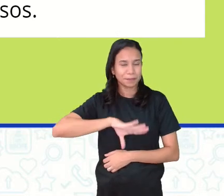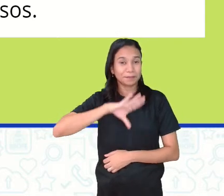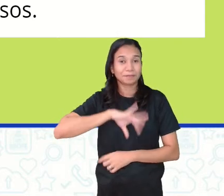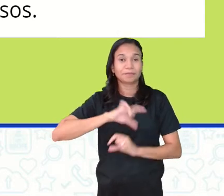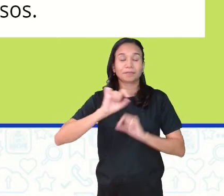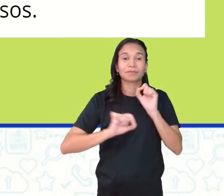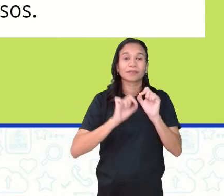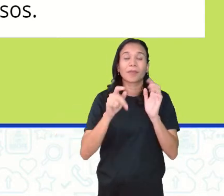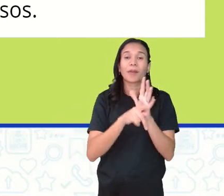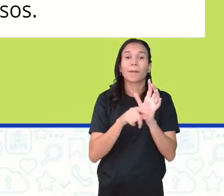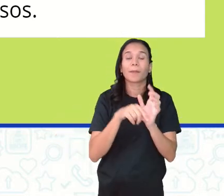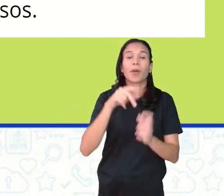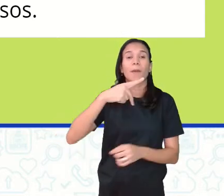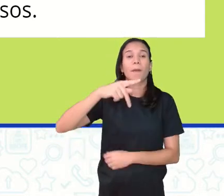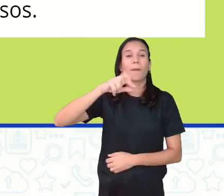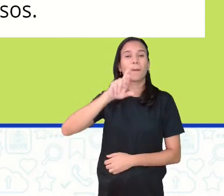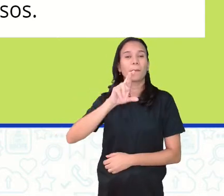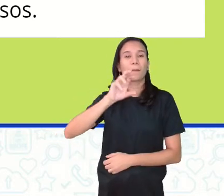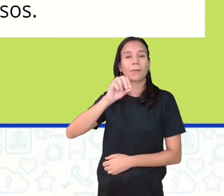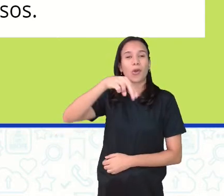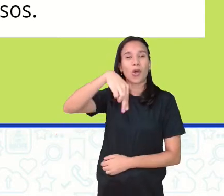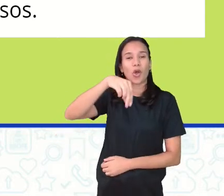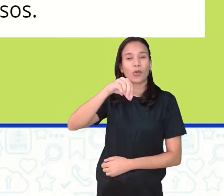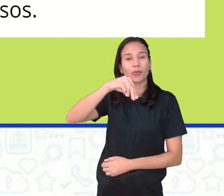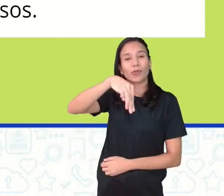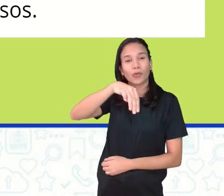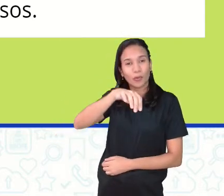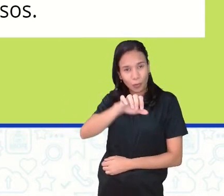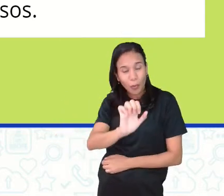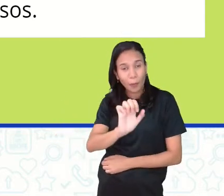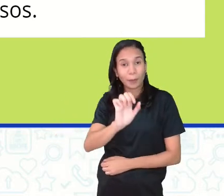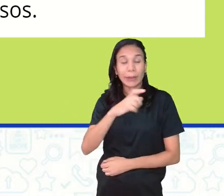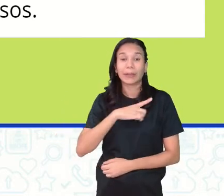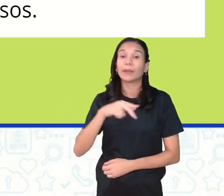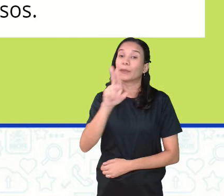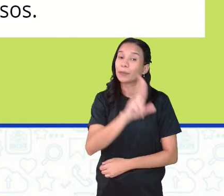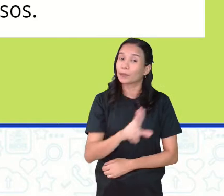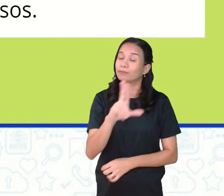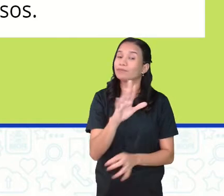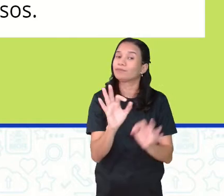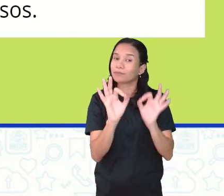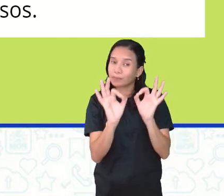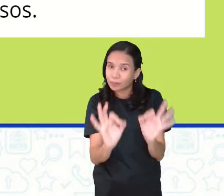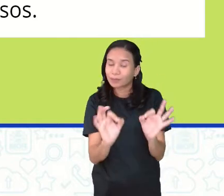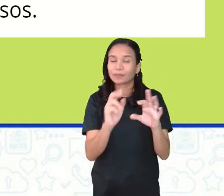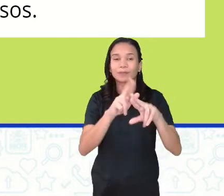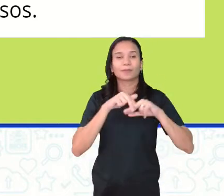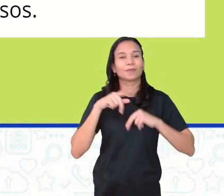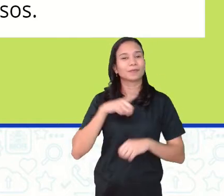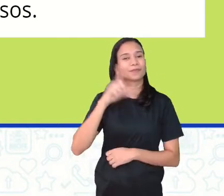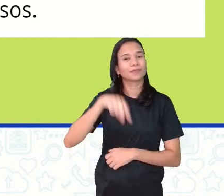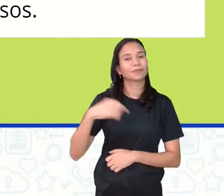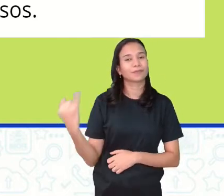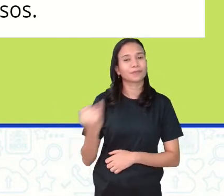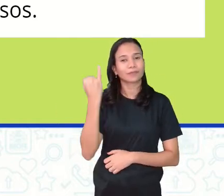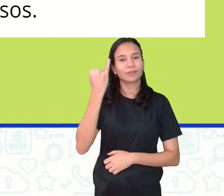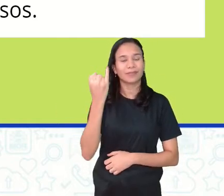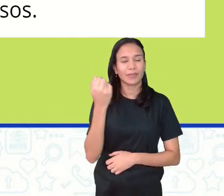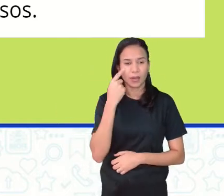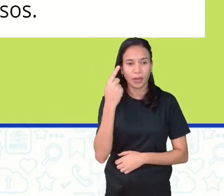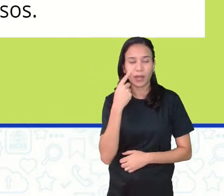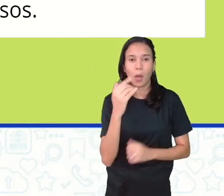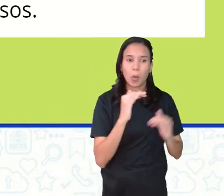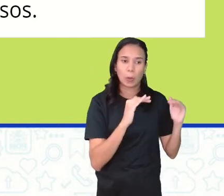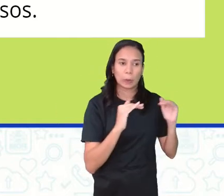os pronomes de tratamentos e seus respectivos usos. Então, é importante, excelentíssimo fica